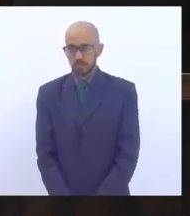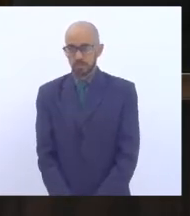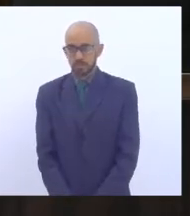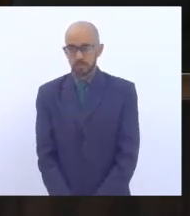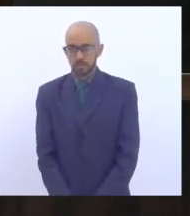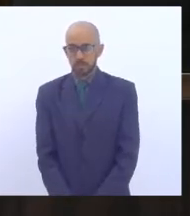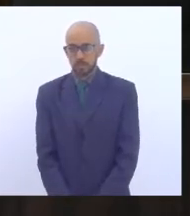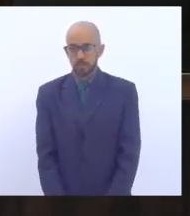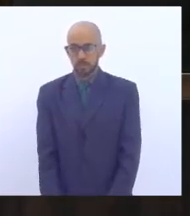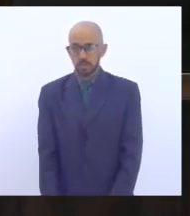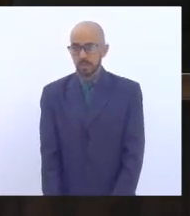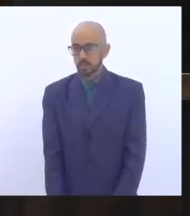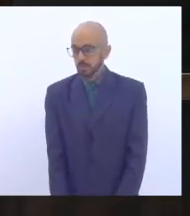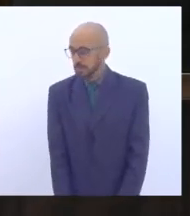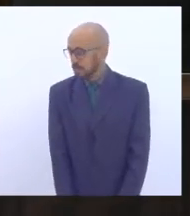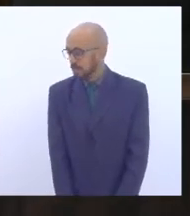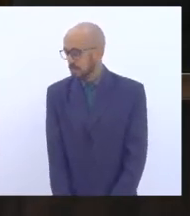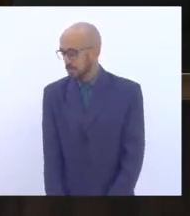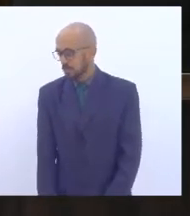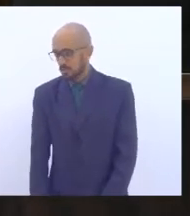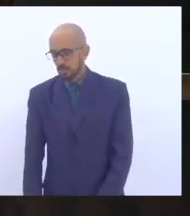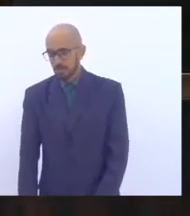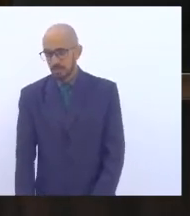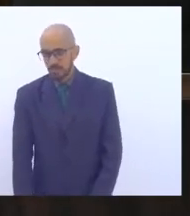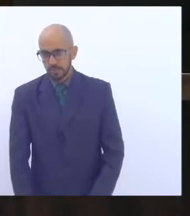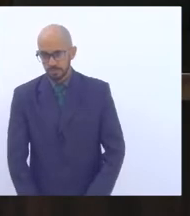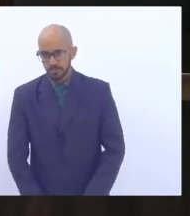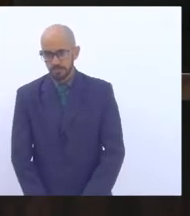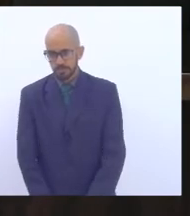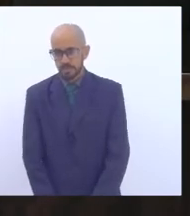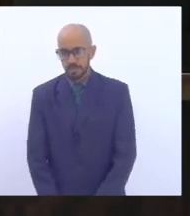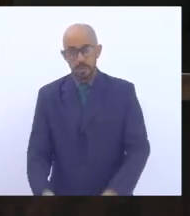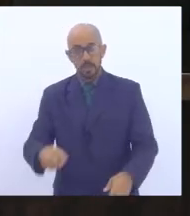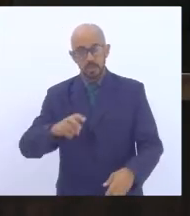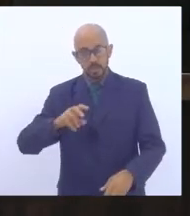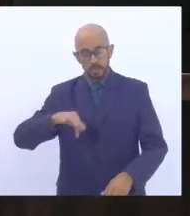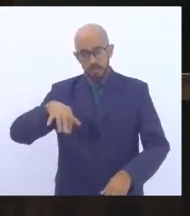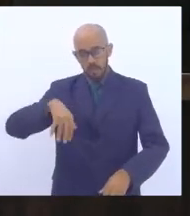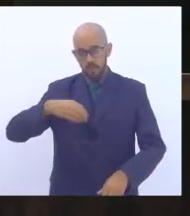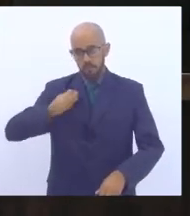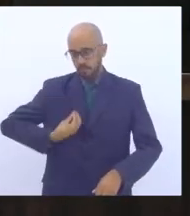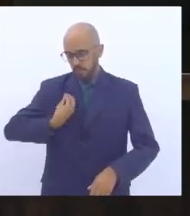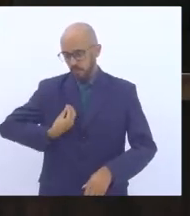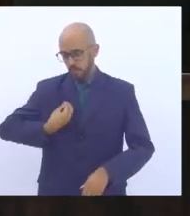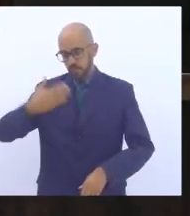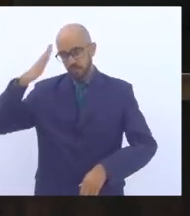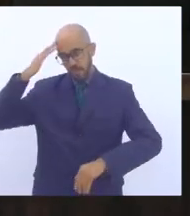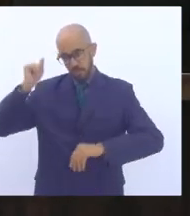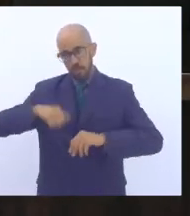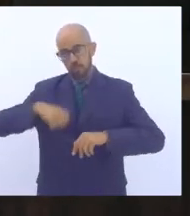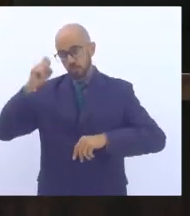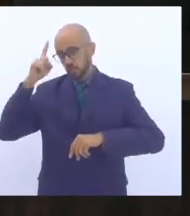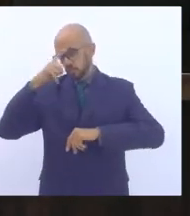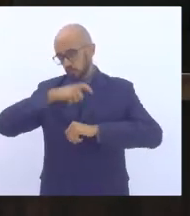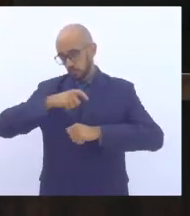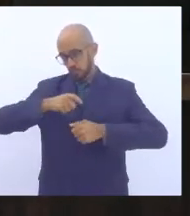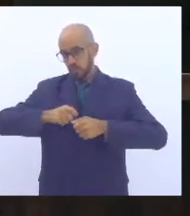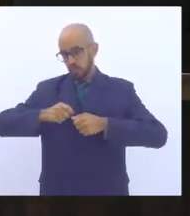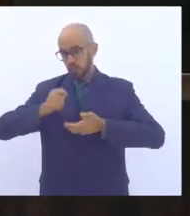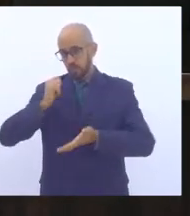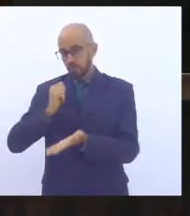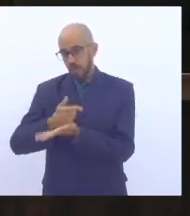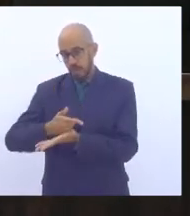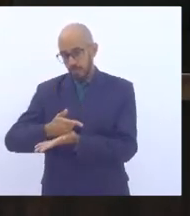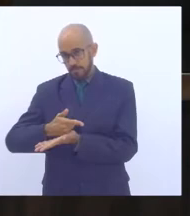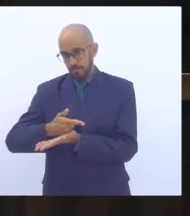da Sony permite quem não viveu aquele período aqui no sabe como foi difícil ajustar as contas quem